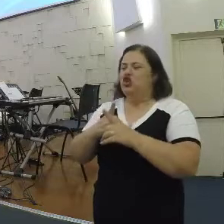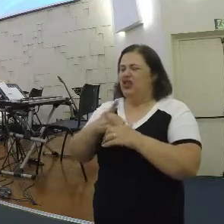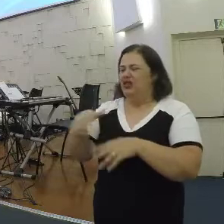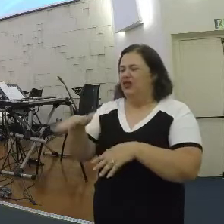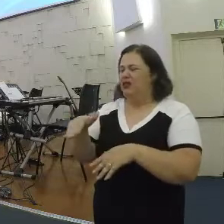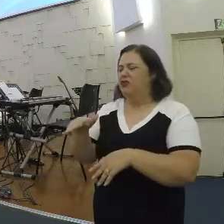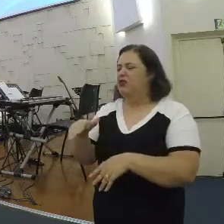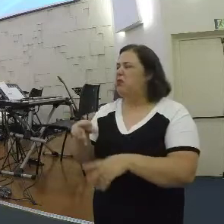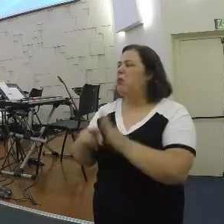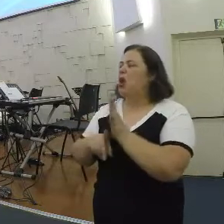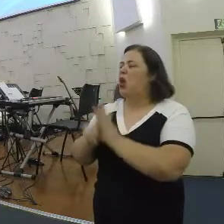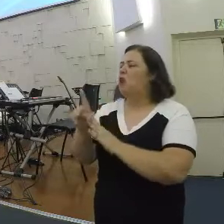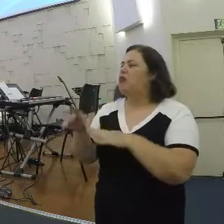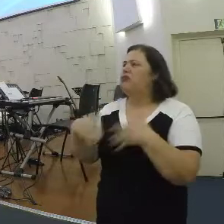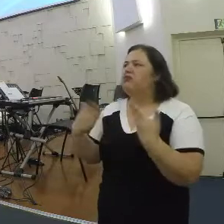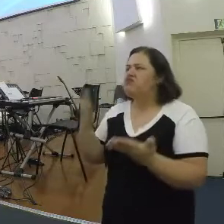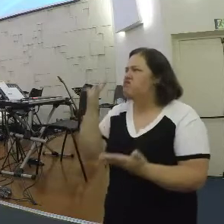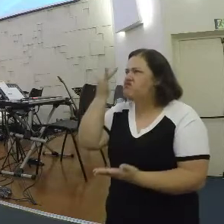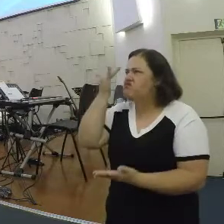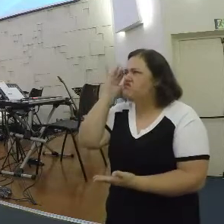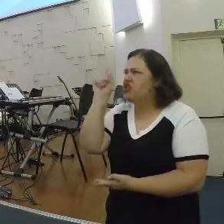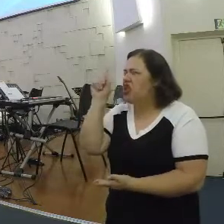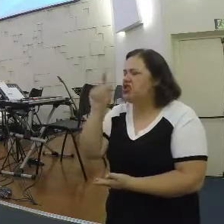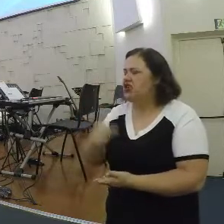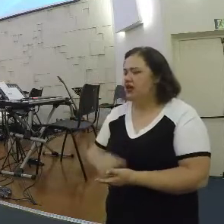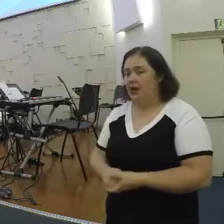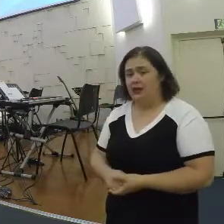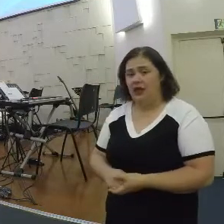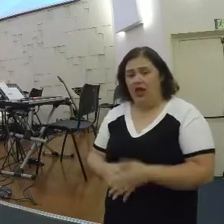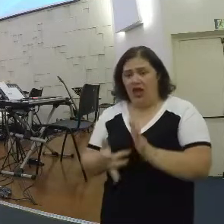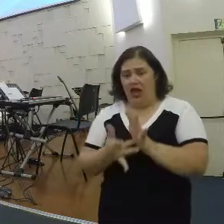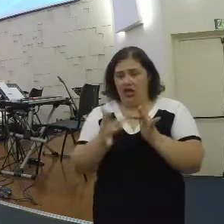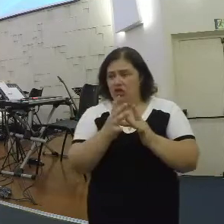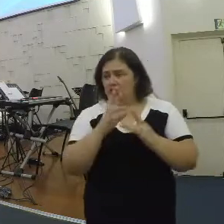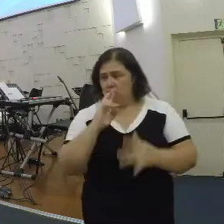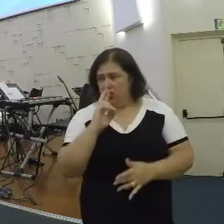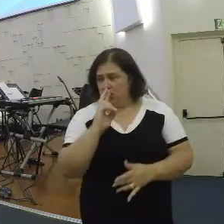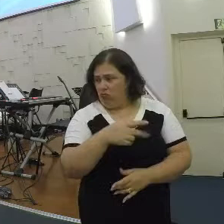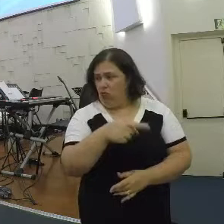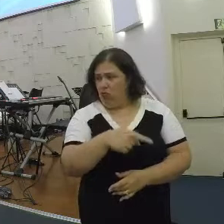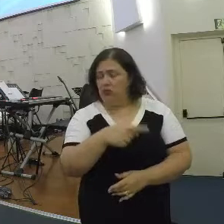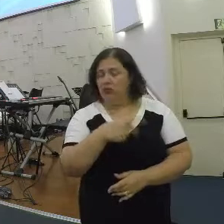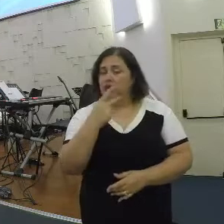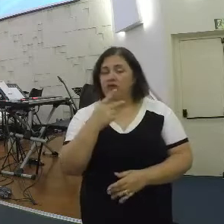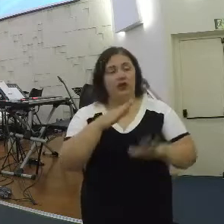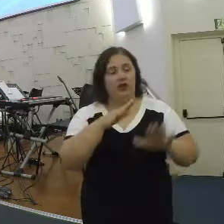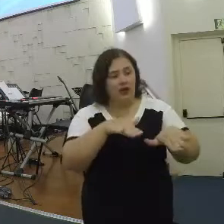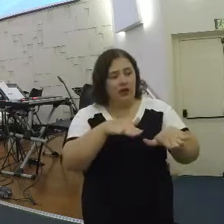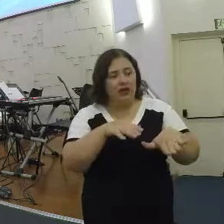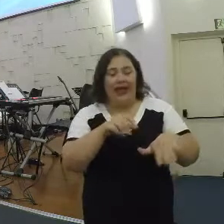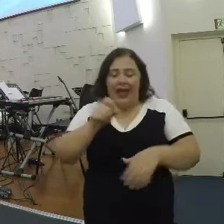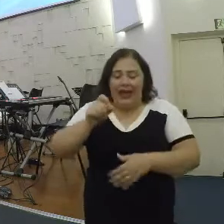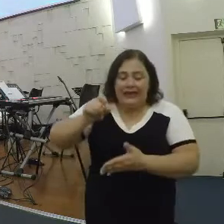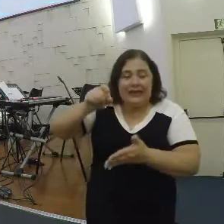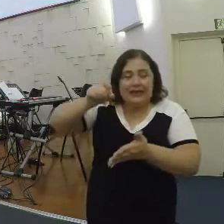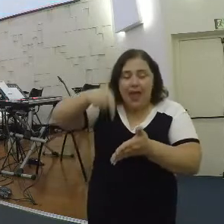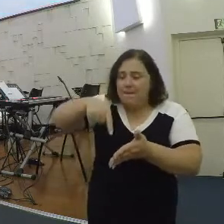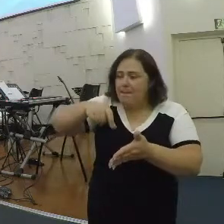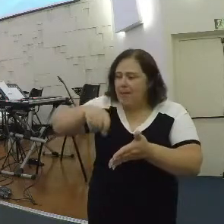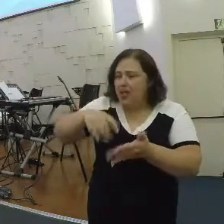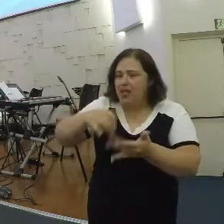Jesus diz no versículo 11 que a semente é a palavra de Deus. Há quem esteja semeando a palavra de